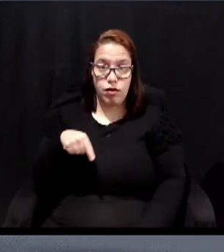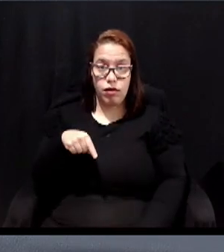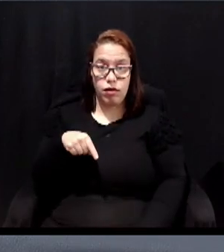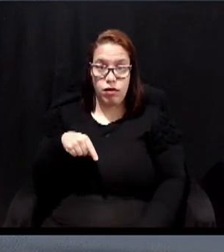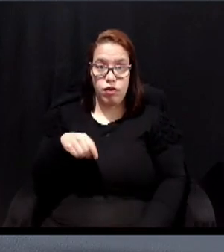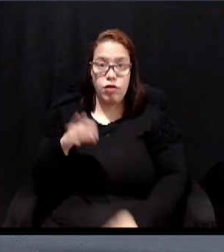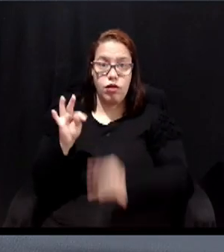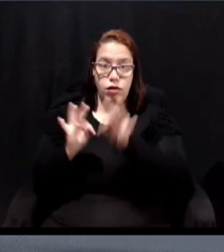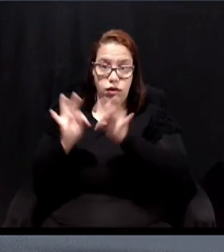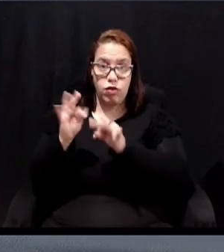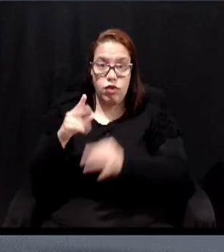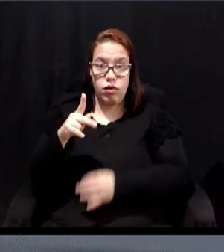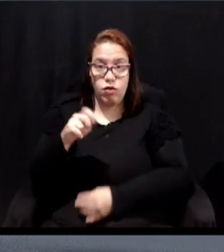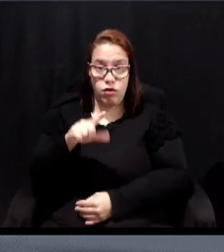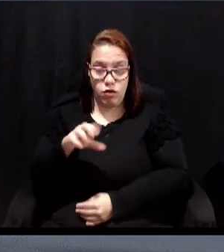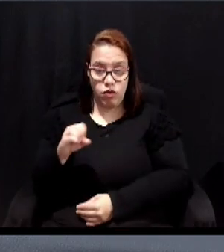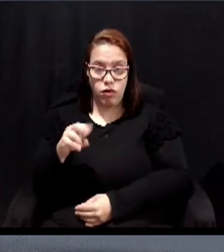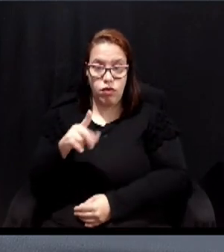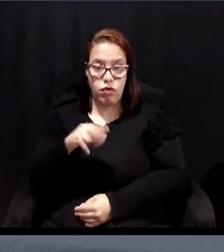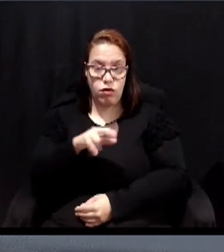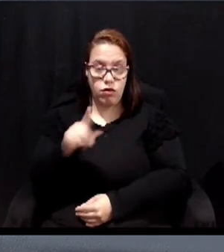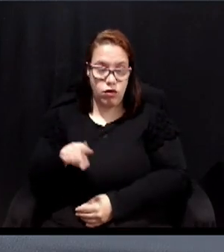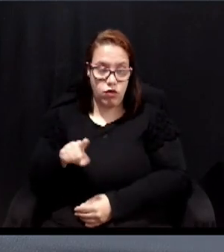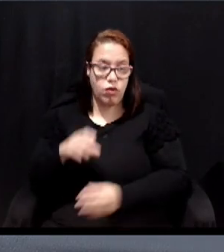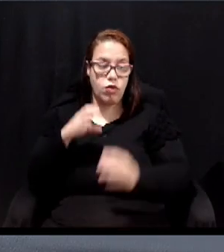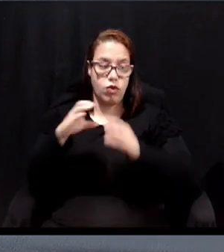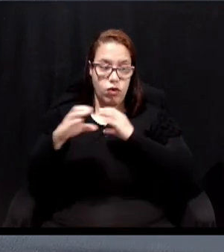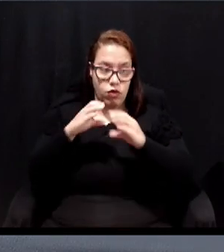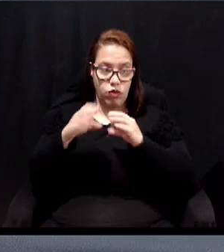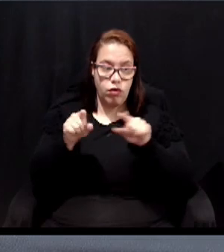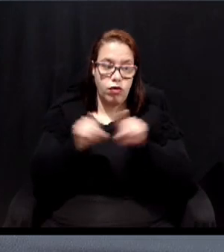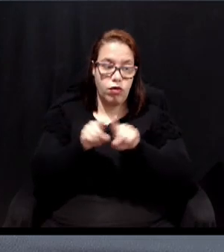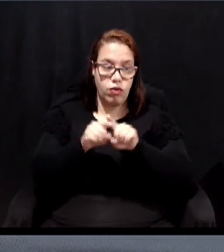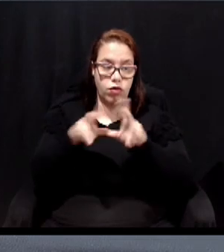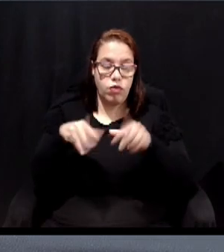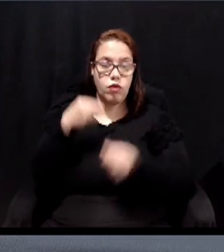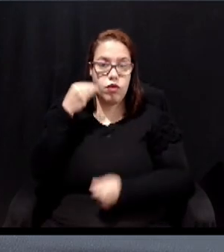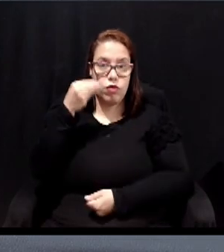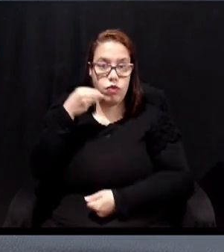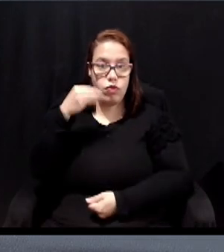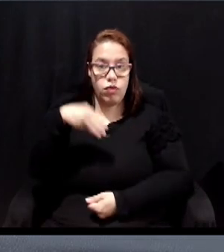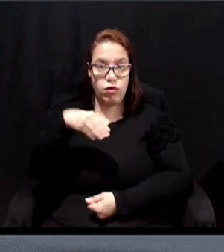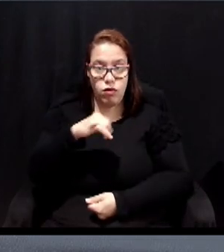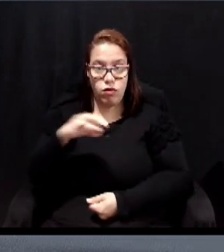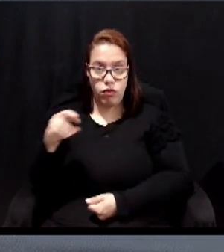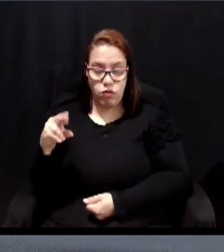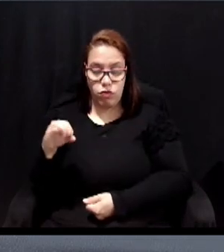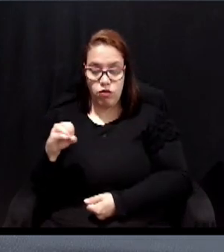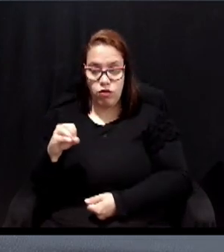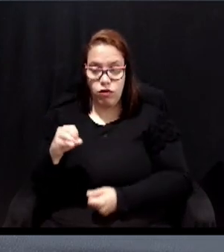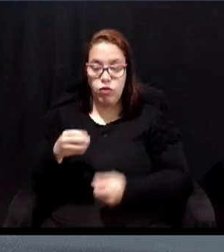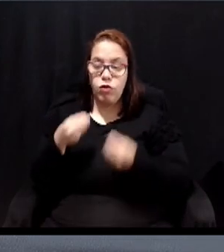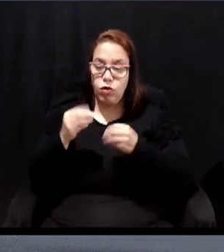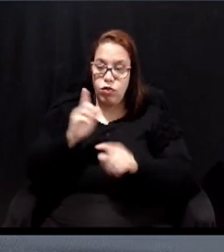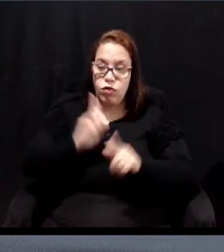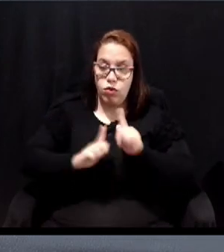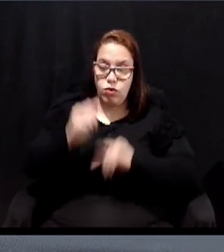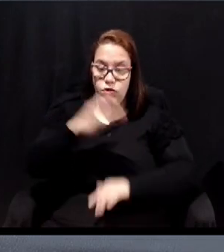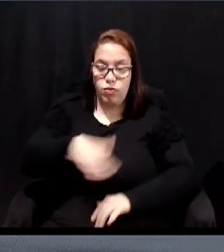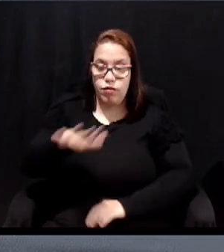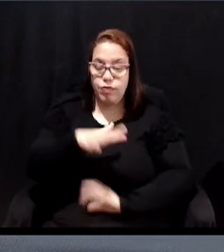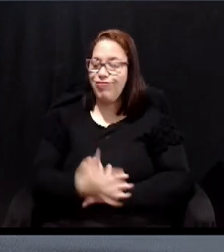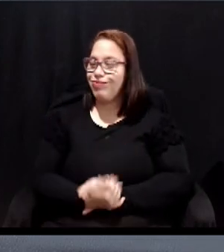do Paulo, do Luiz, de comunicações, e também toda a experiência também do Márcio, também, como gestor aqui na região.